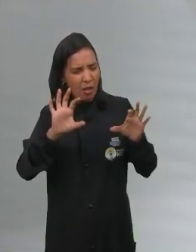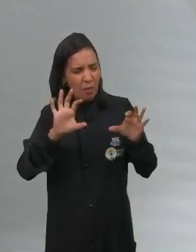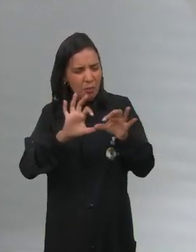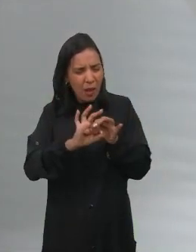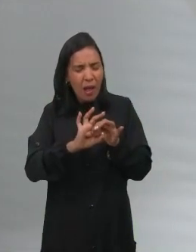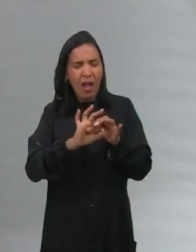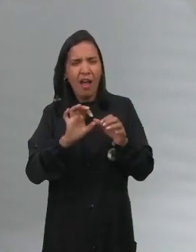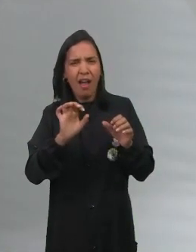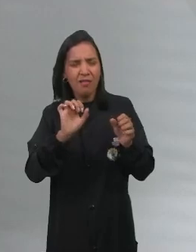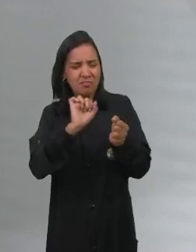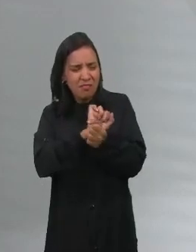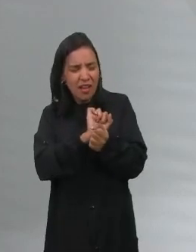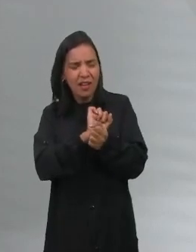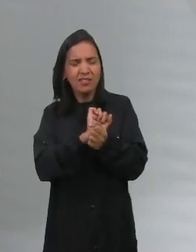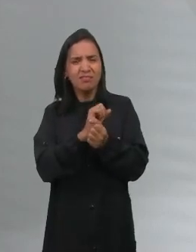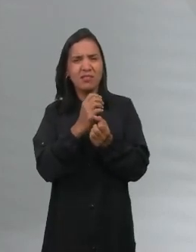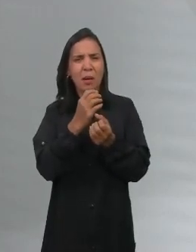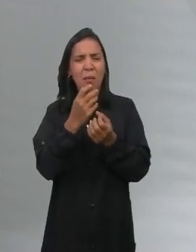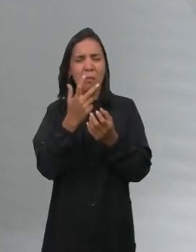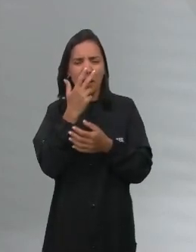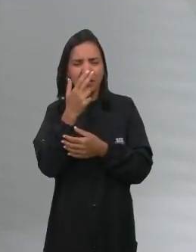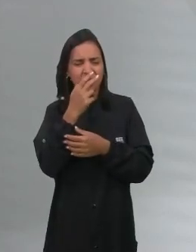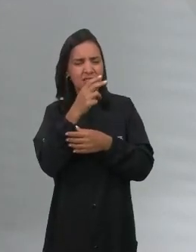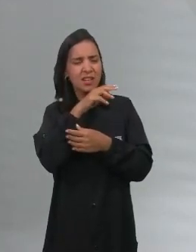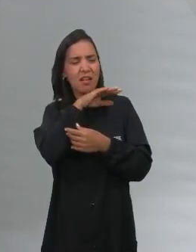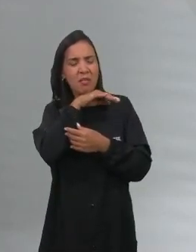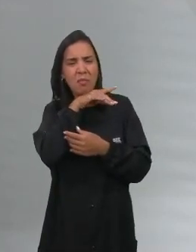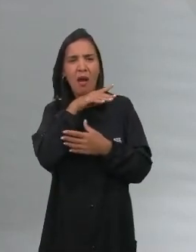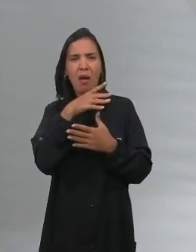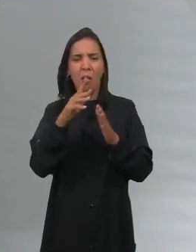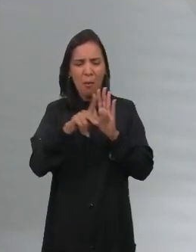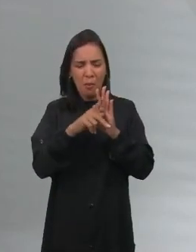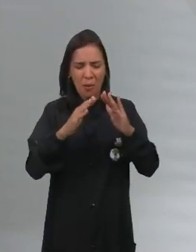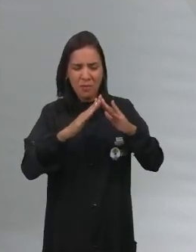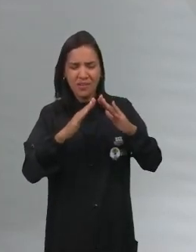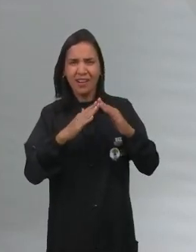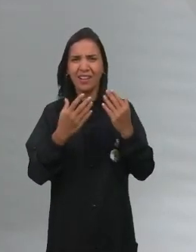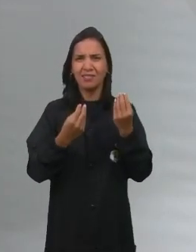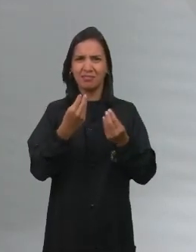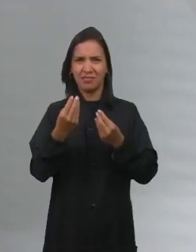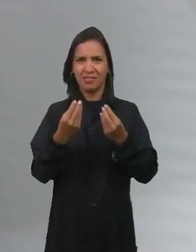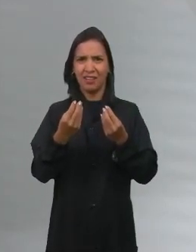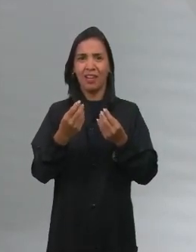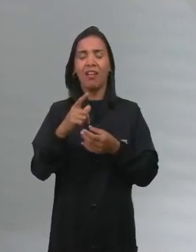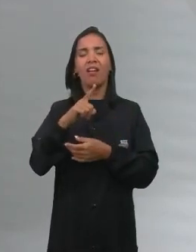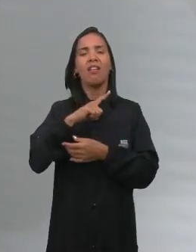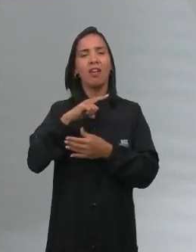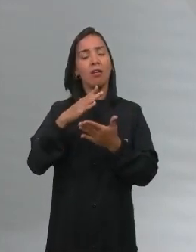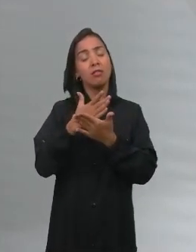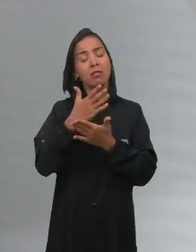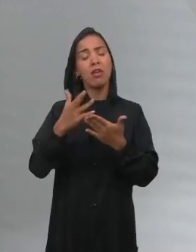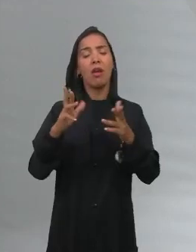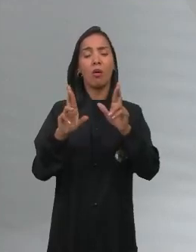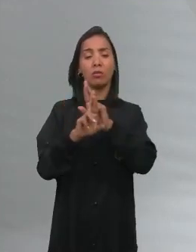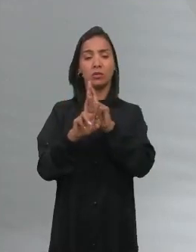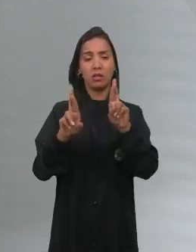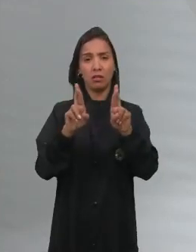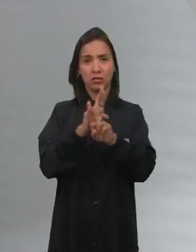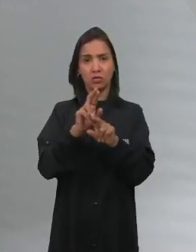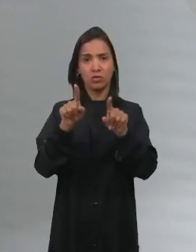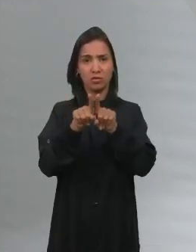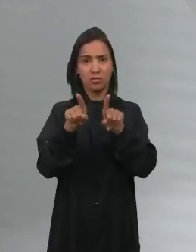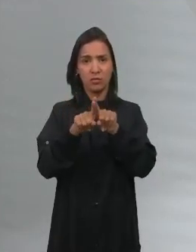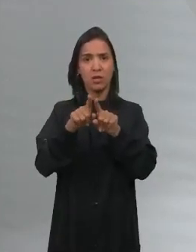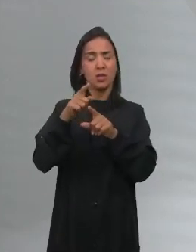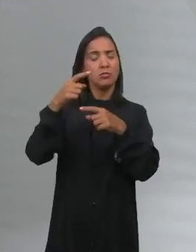engraçado e também há uma crítica de que Monteiro Lobato era racista e todas essas questões, mas não convém falar nisso na